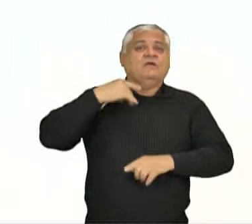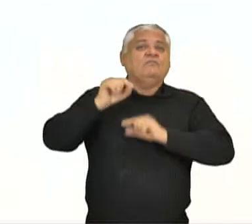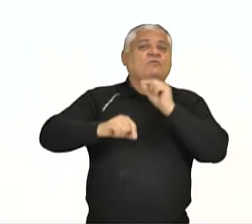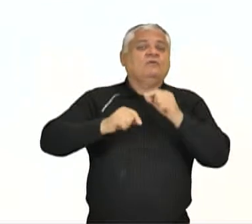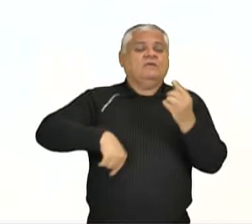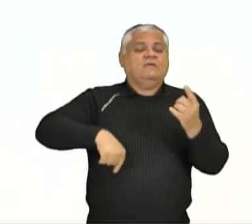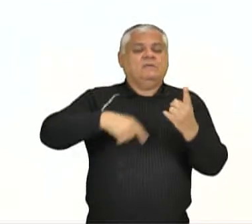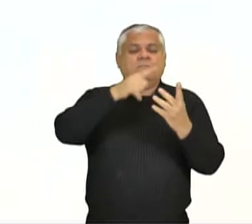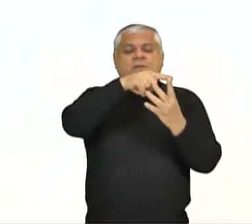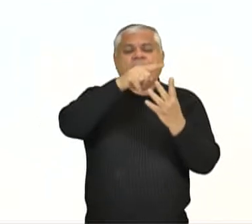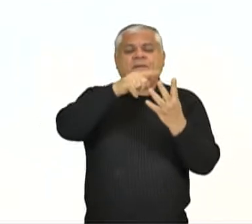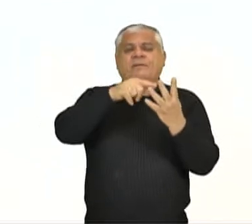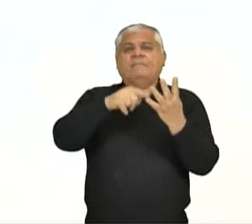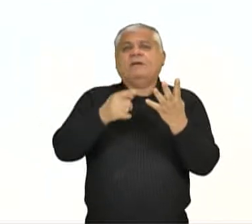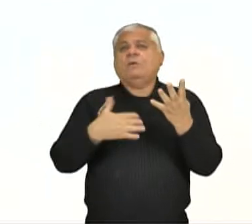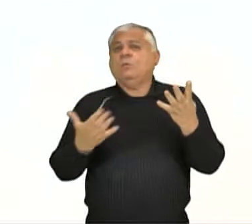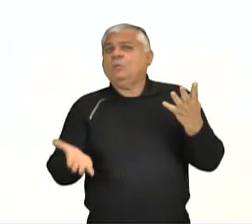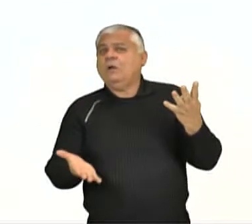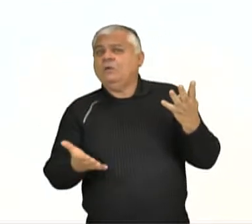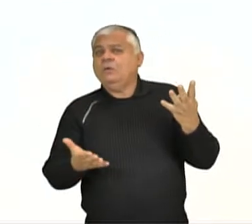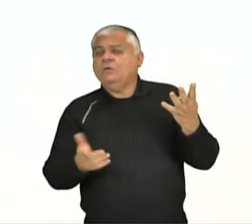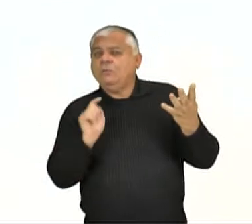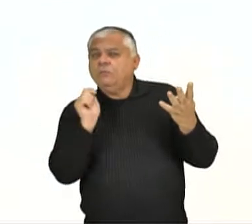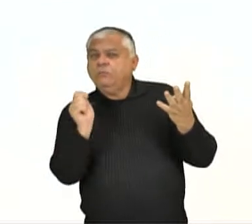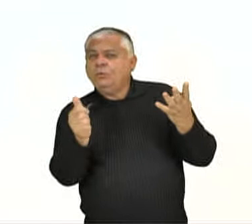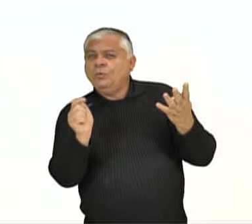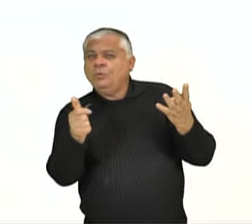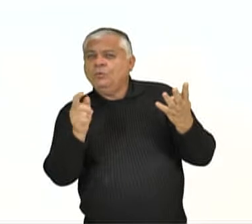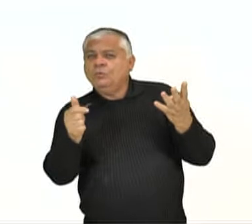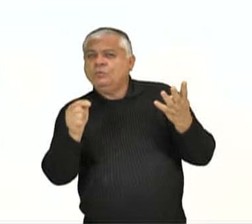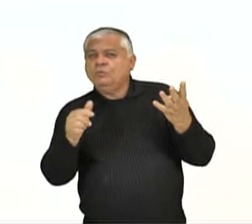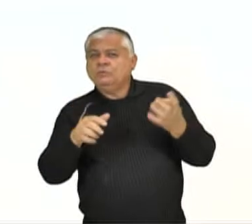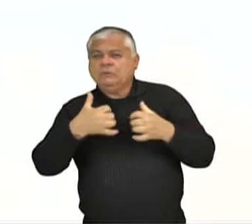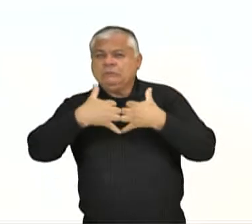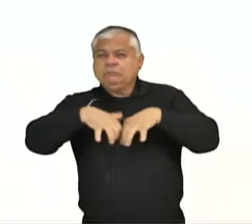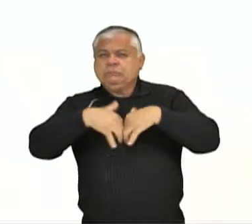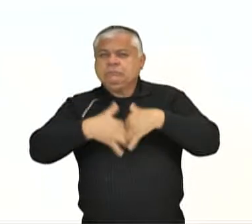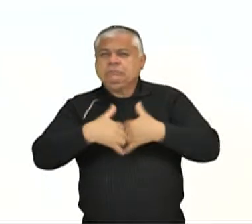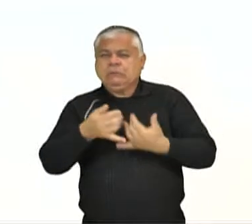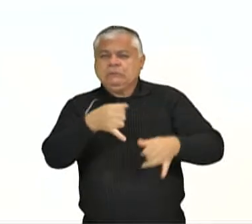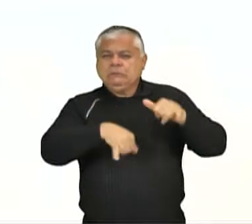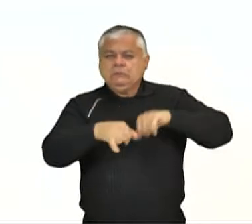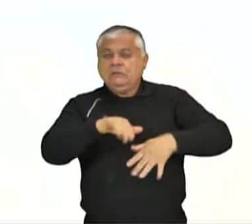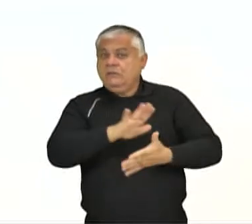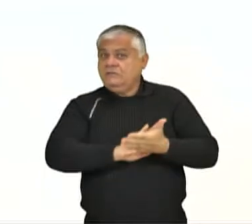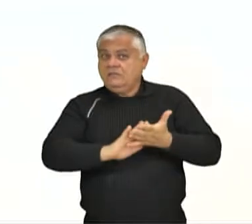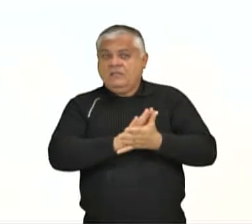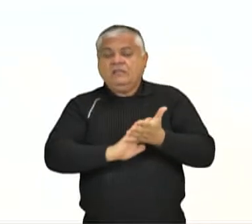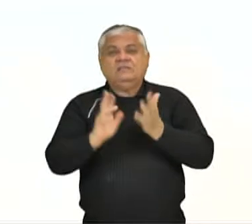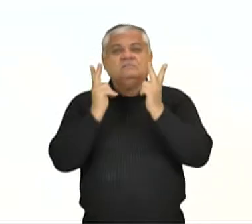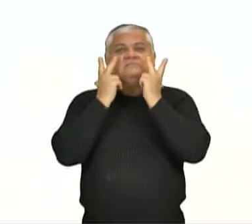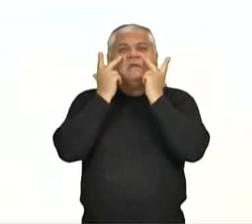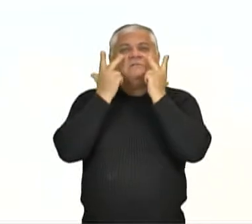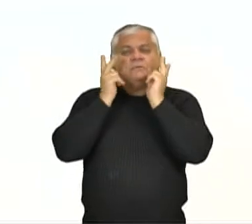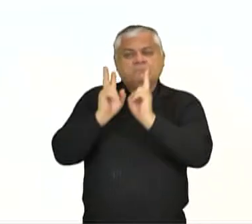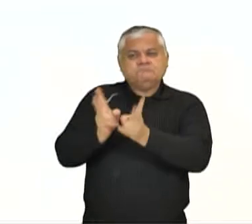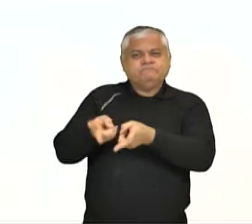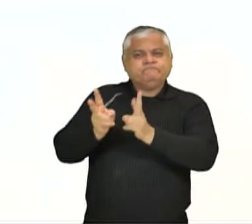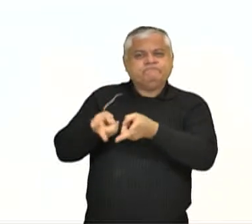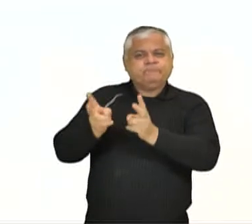de açúcar que seja pouco processado para preservar seus nutrientes e que